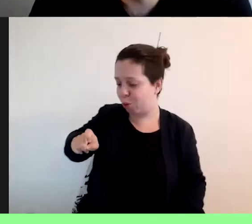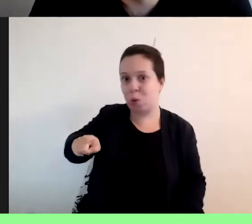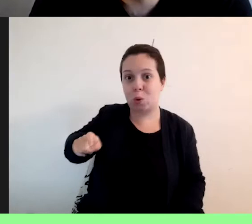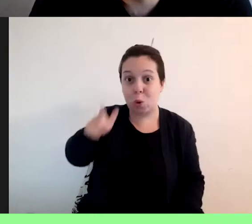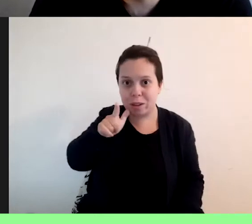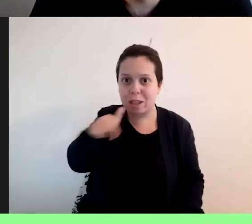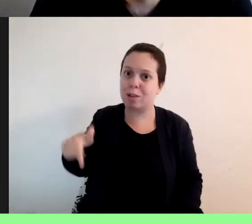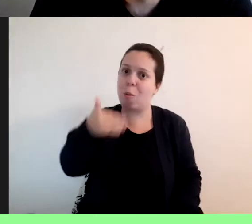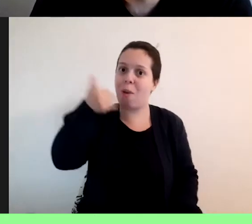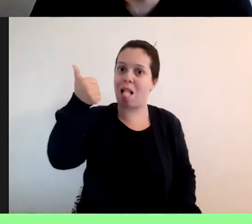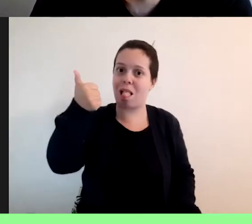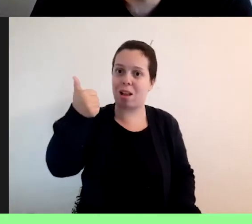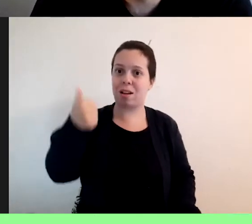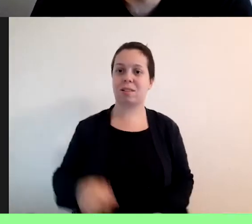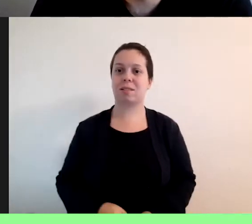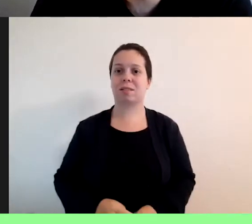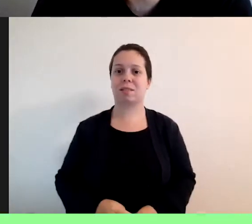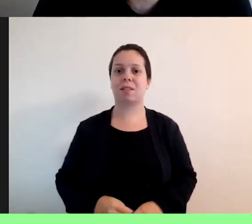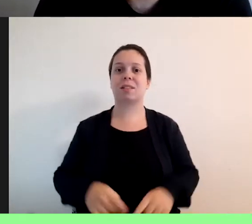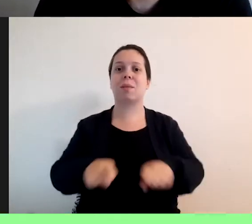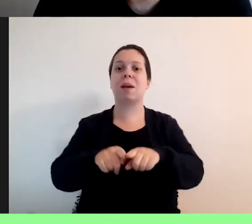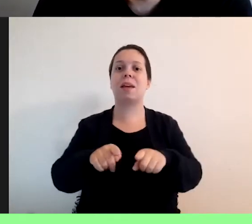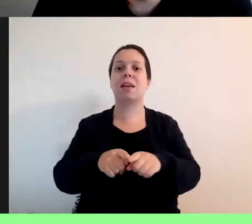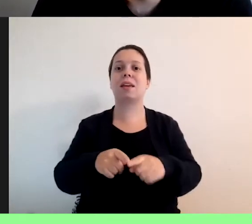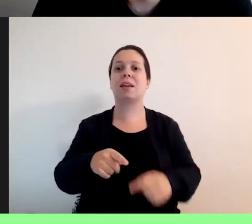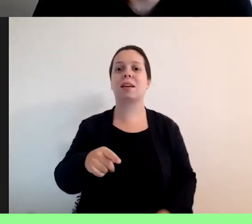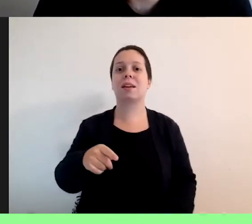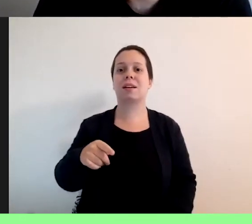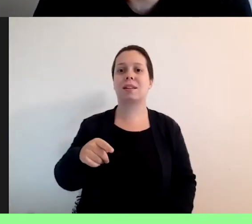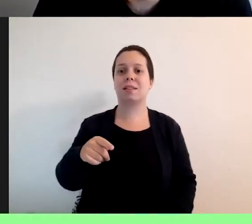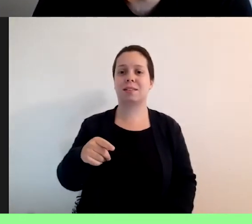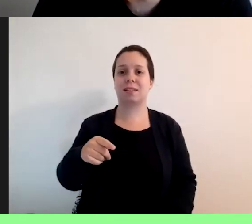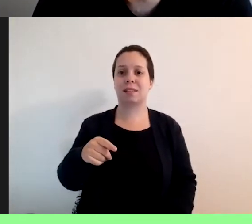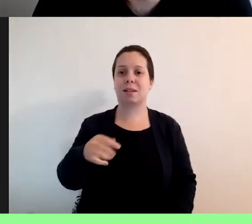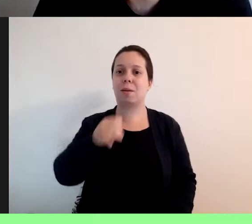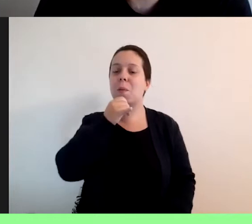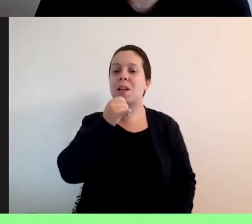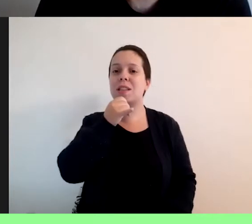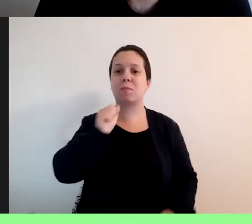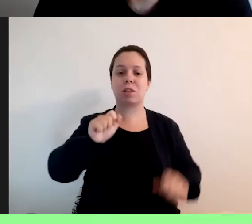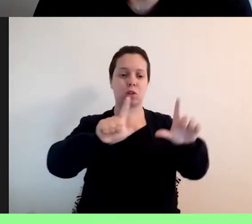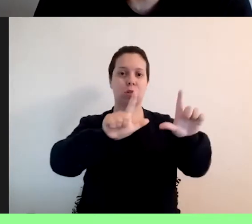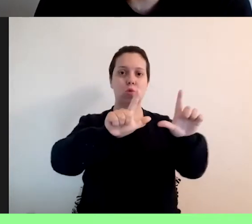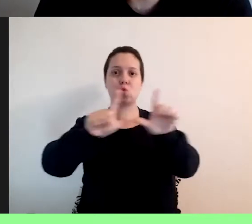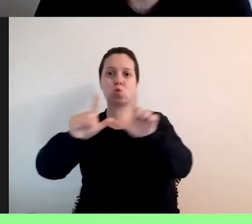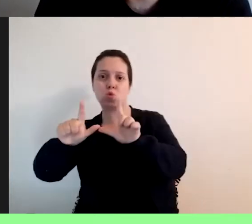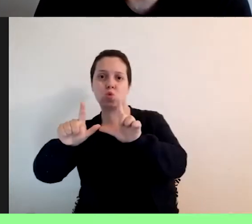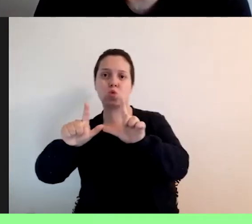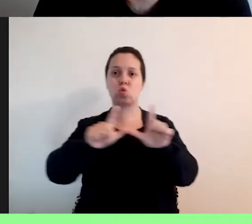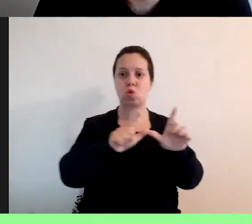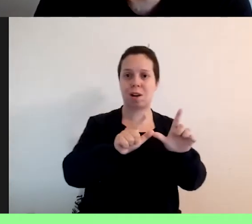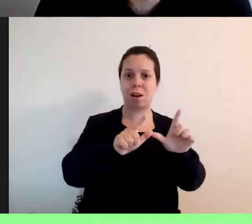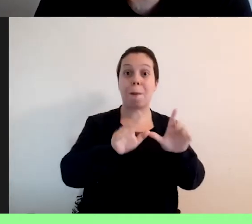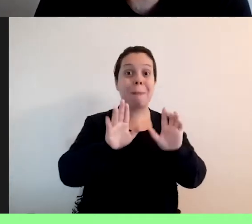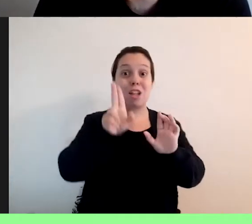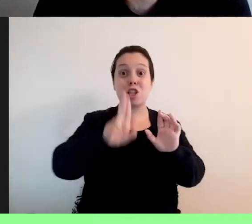Aquela ferramentinha da HandTool que eu consiga mover o canvas da interface. Sem nenhum atalho de teclado, sem